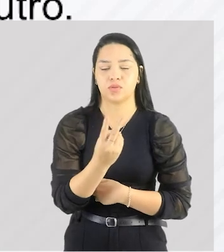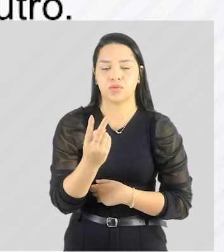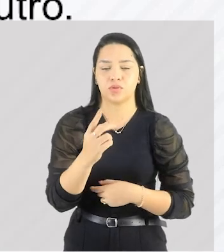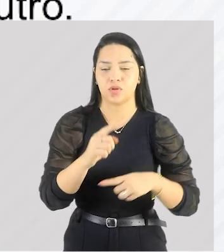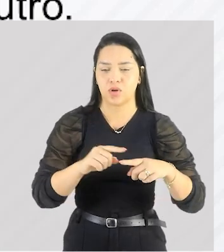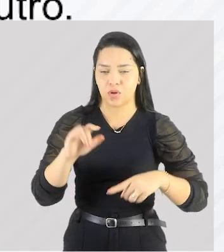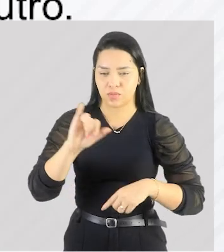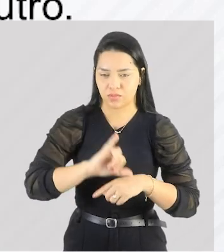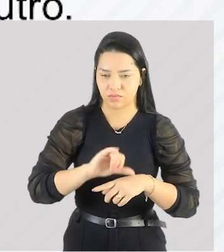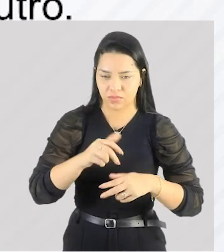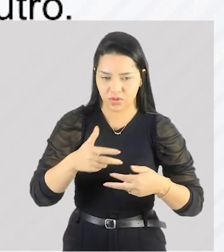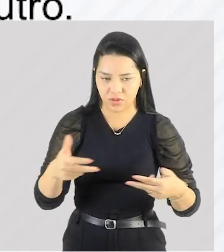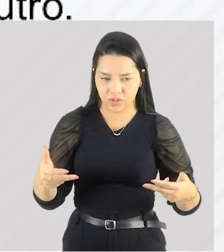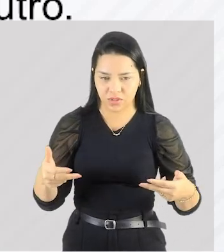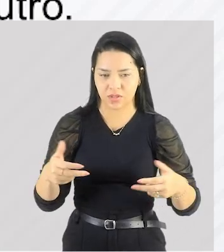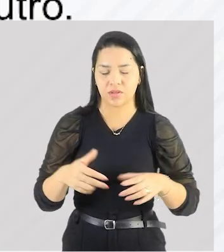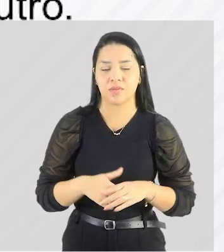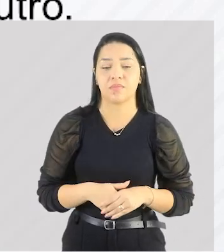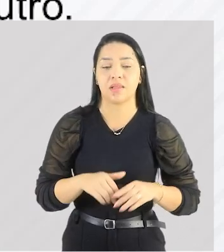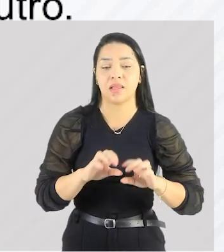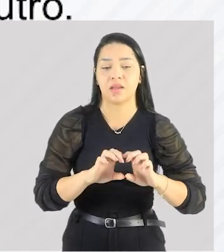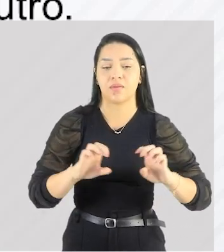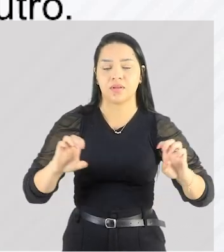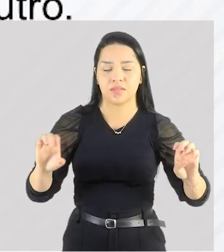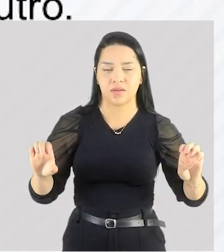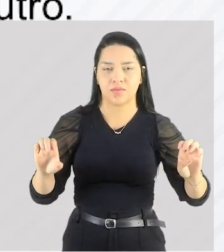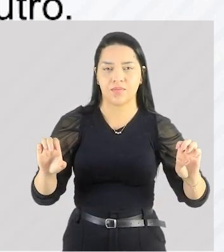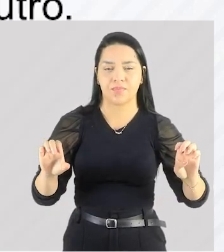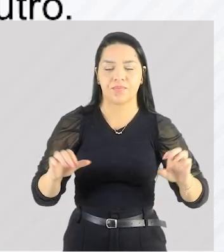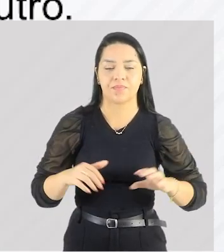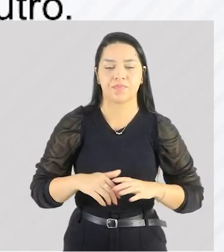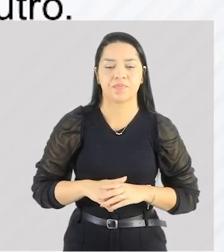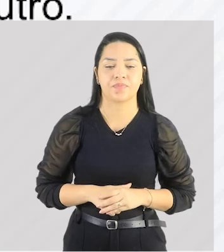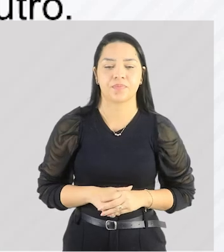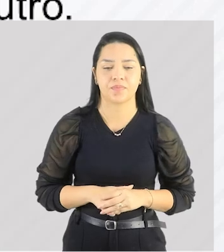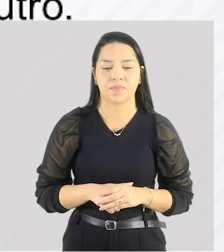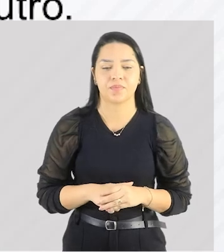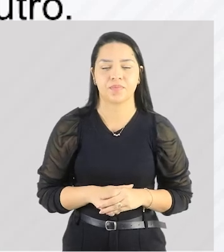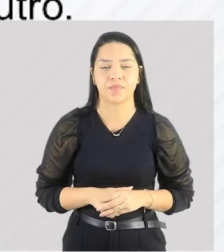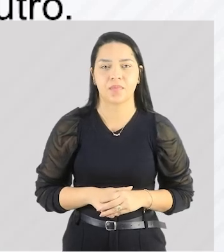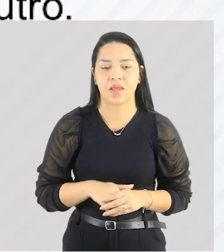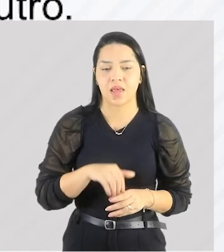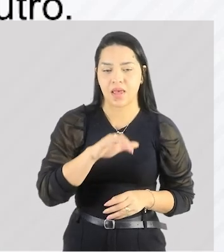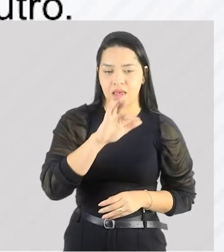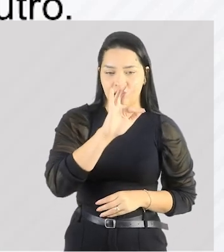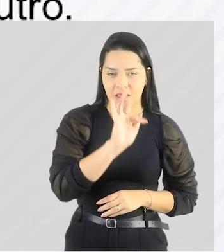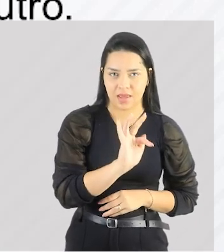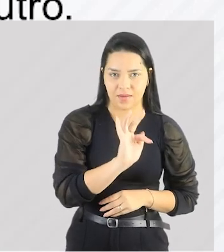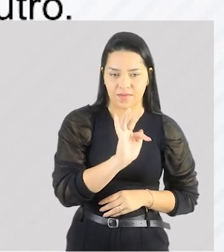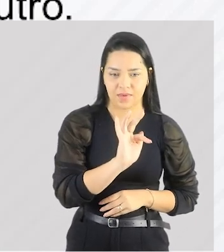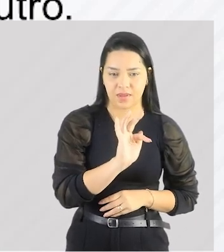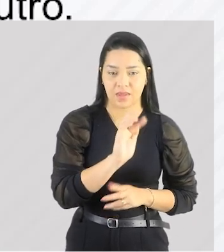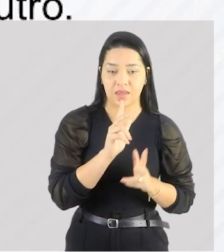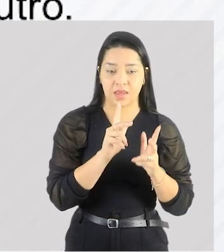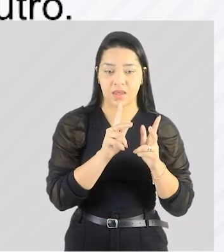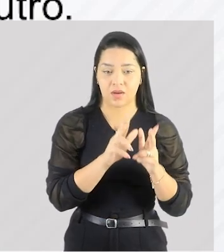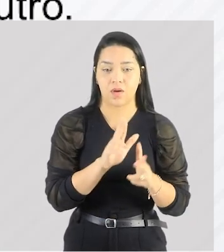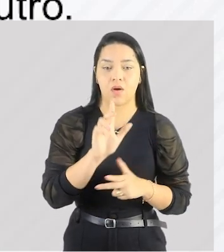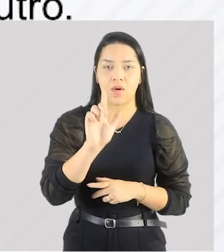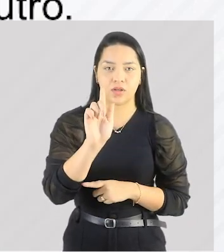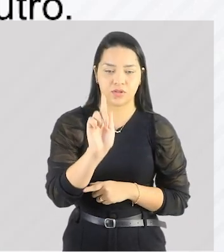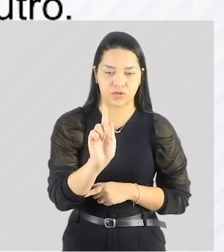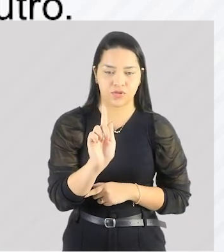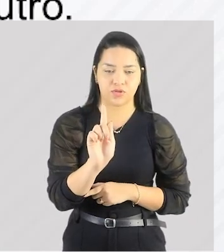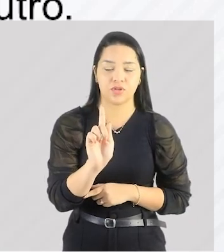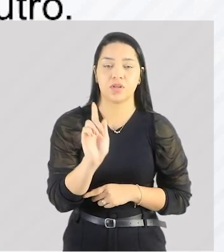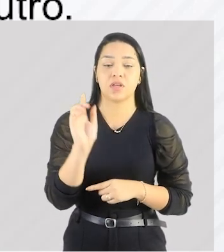questão sozinho, tá? Leia a questão, tenta fazer sozinho, só para depois realmente ver a resolução do vídeo, ok?